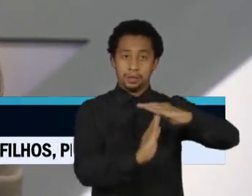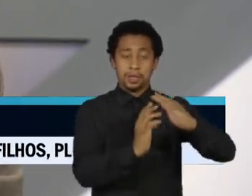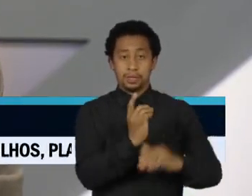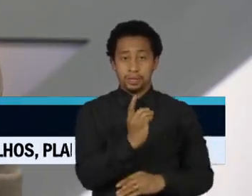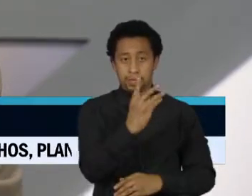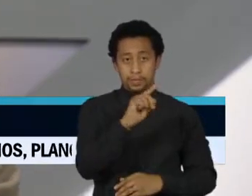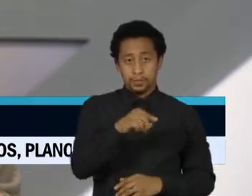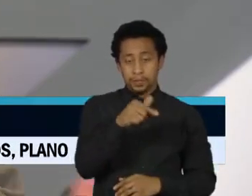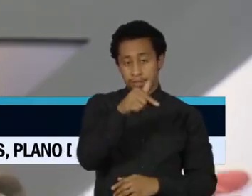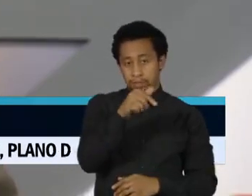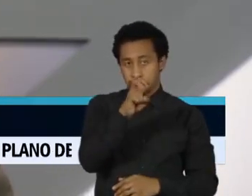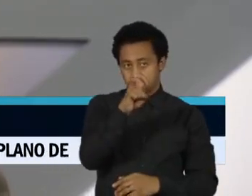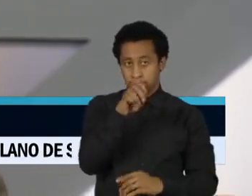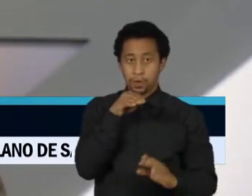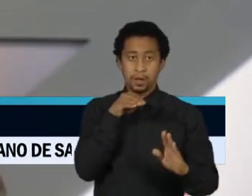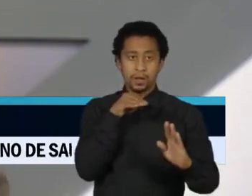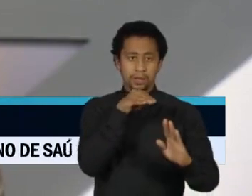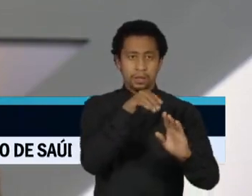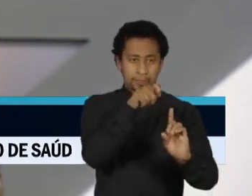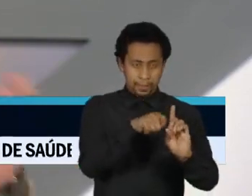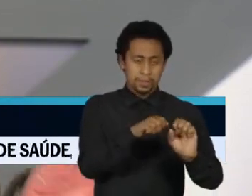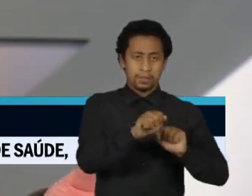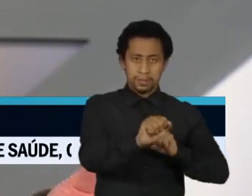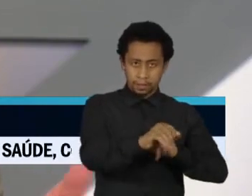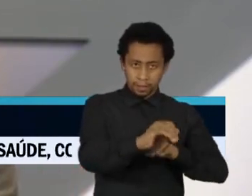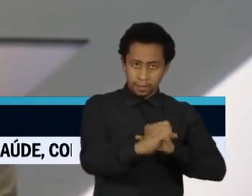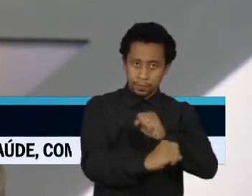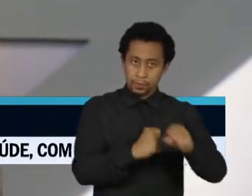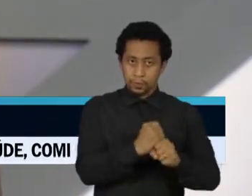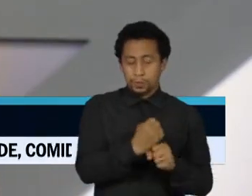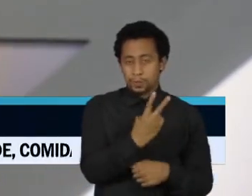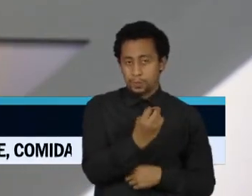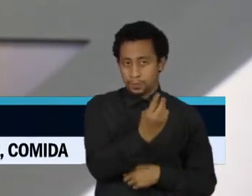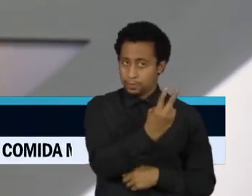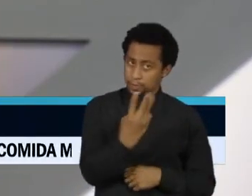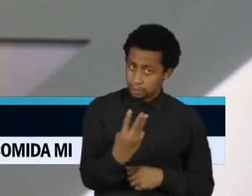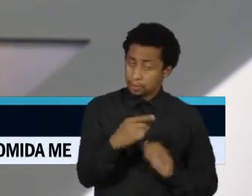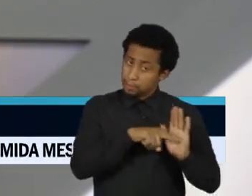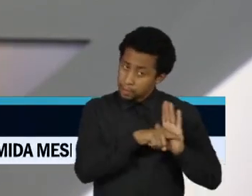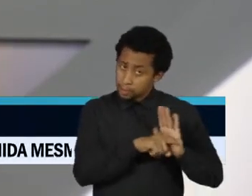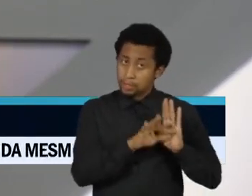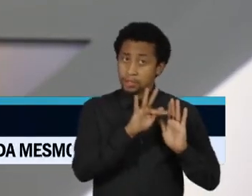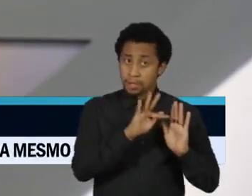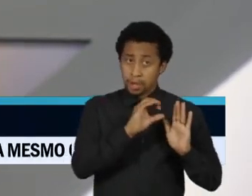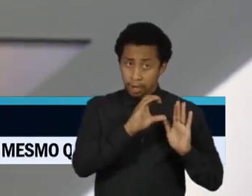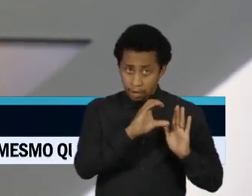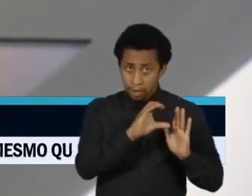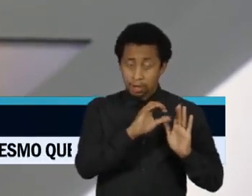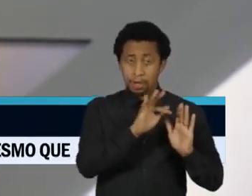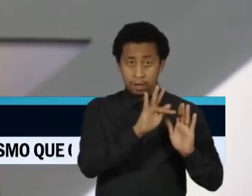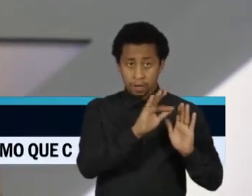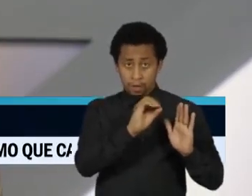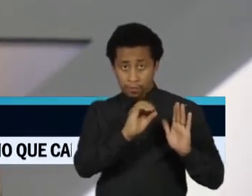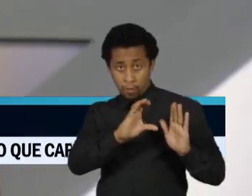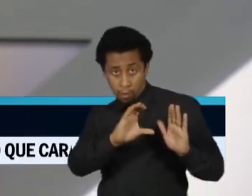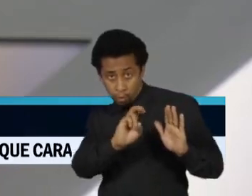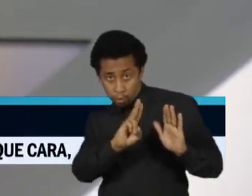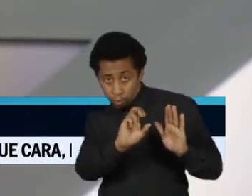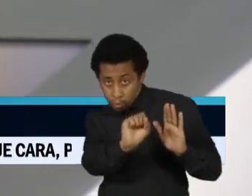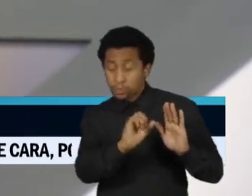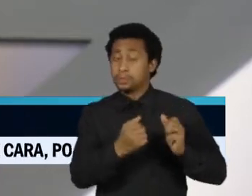setembro do ano que vem. É o que está na pesquisa Focus, é essa a base para as projeções de